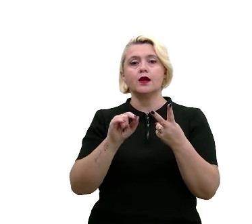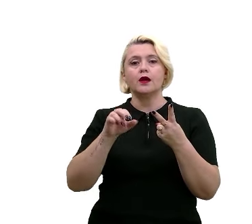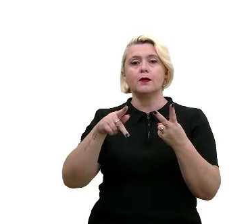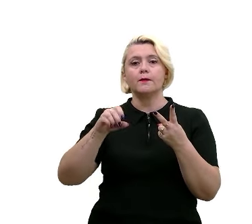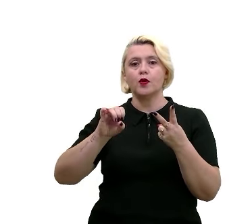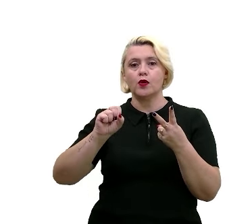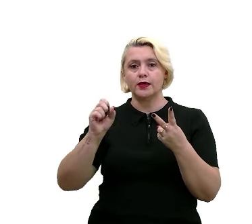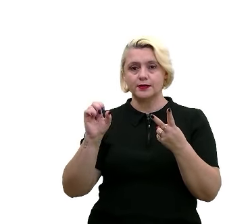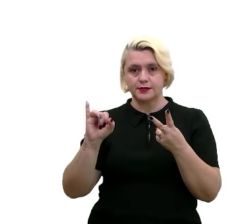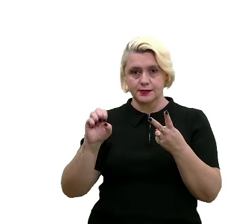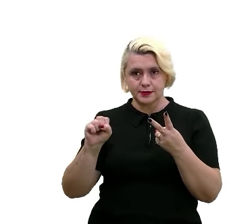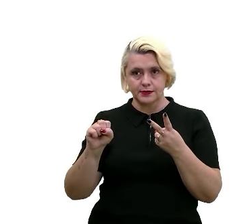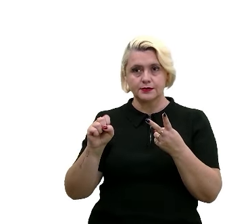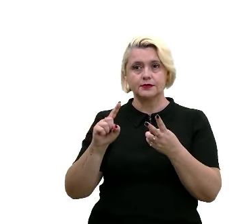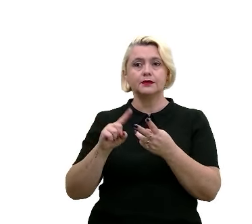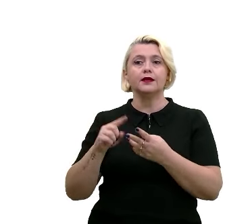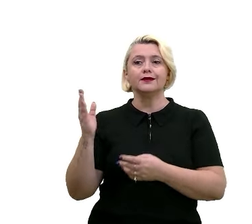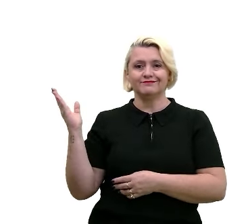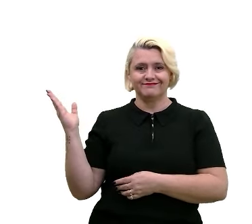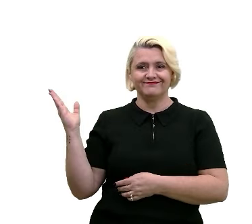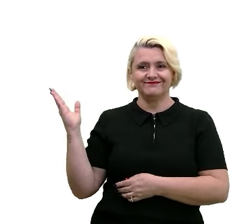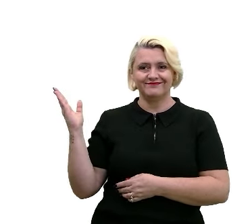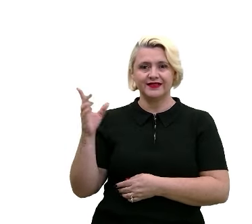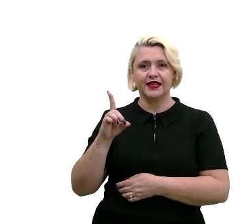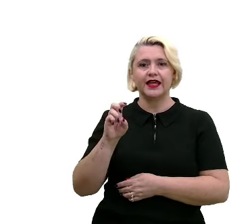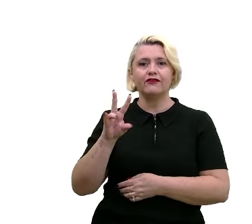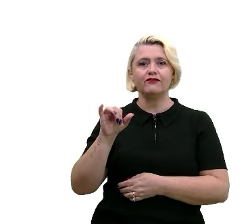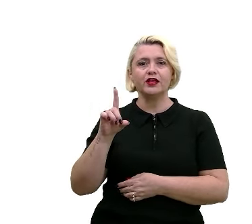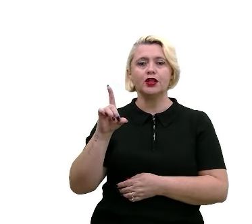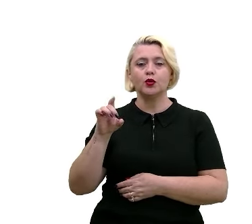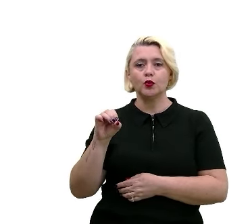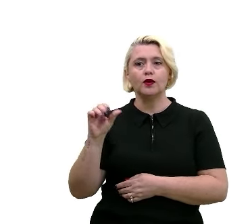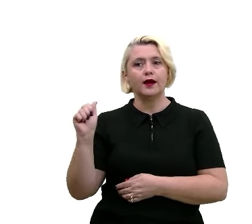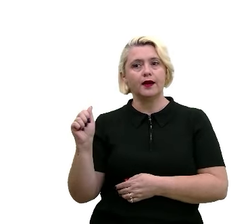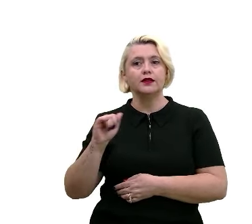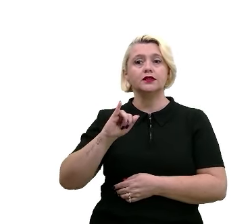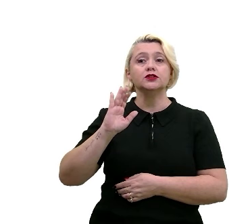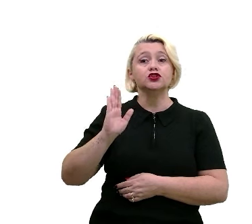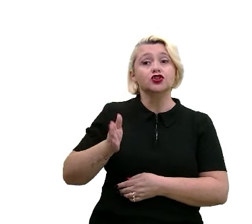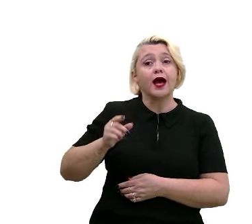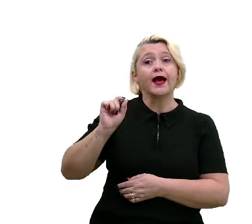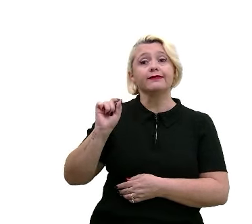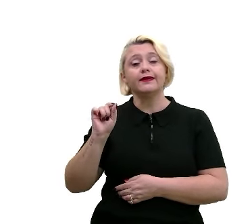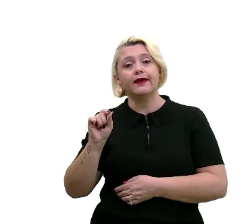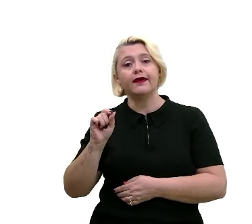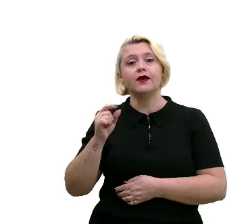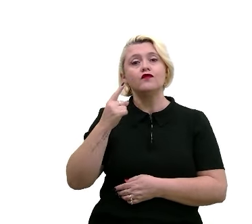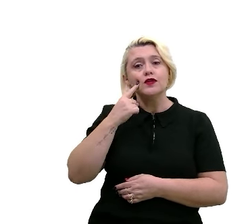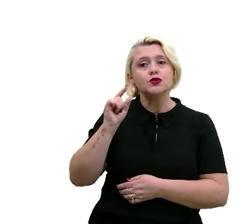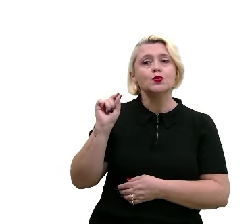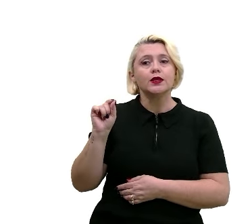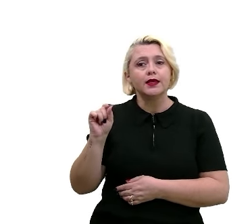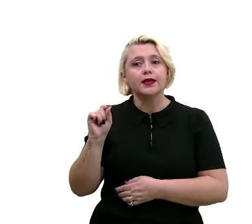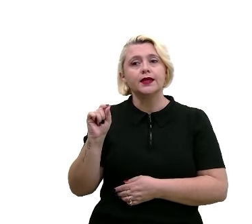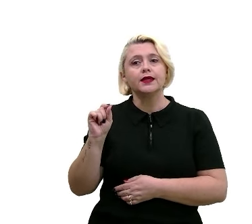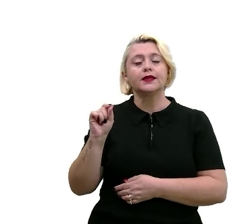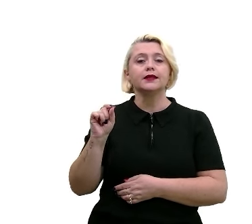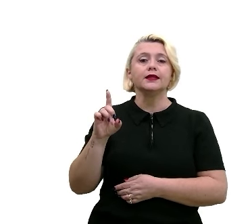pois, devido a, já que, visto que, dado